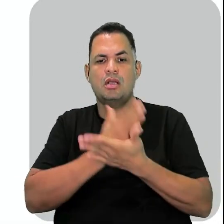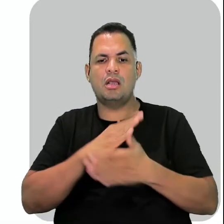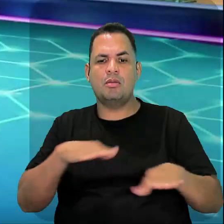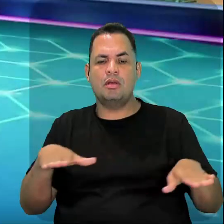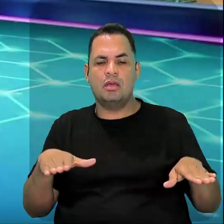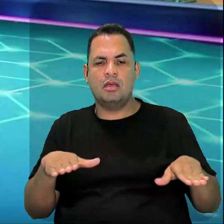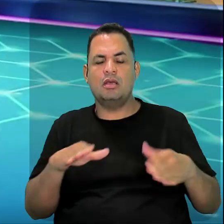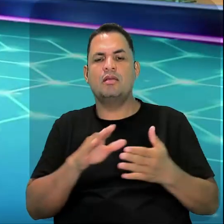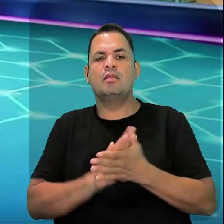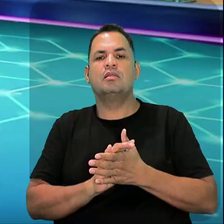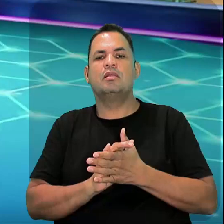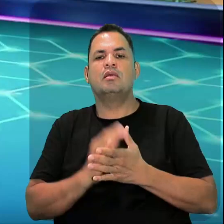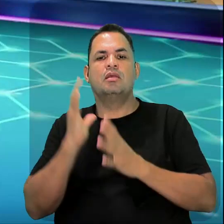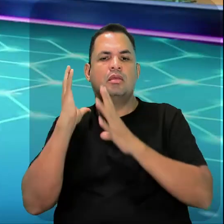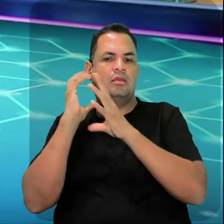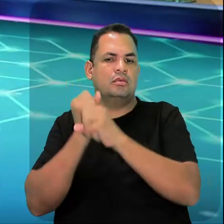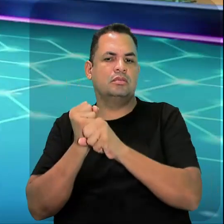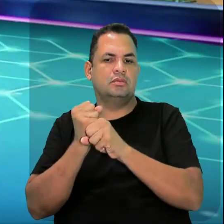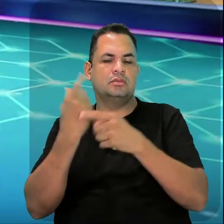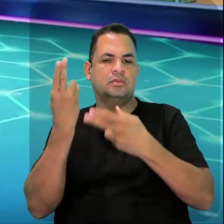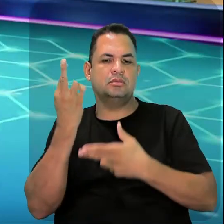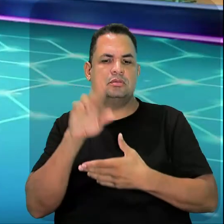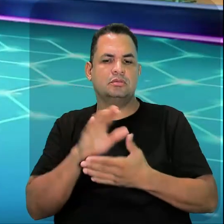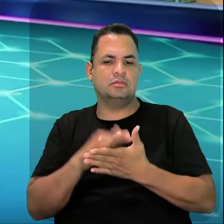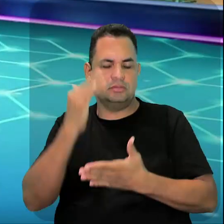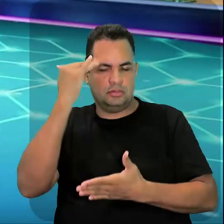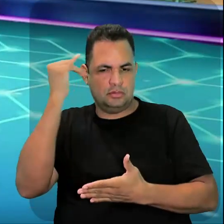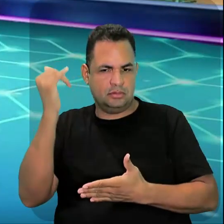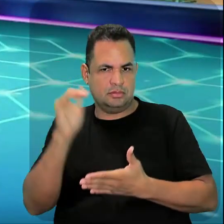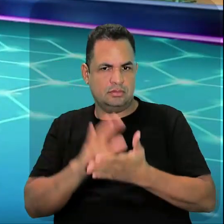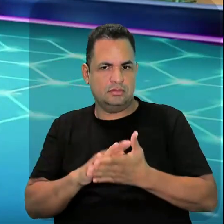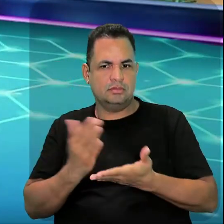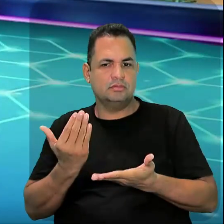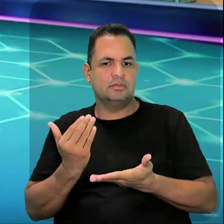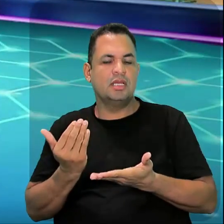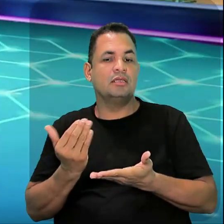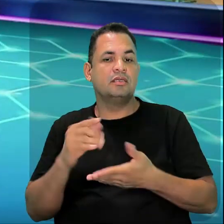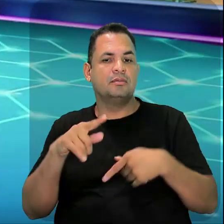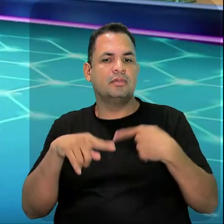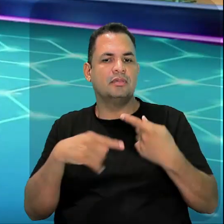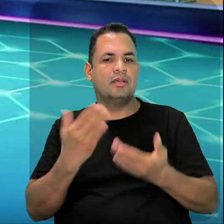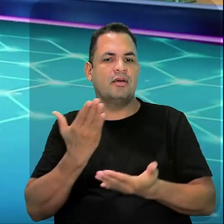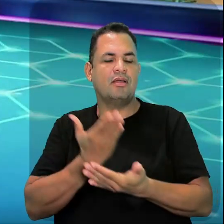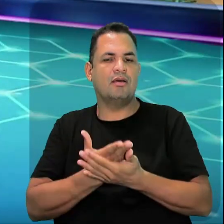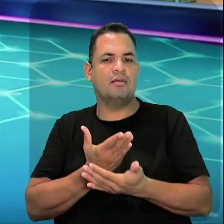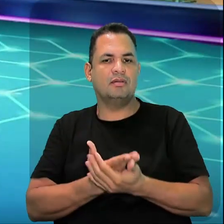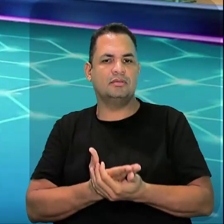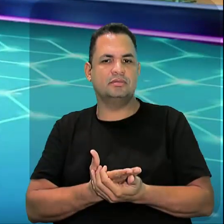revisão de recuperação. Sucesso para vocês e até a nossa próxima aula!